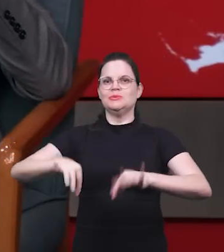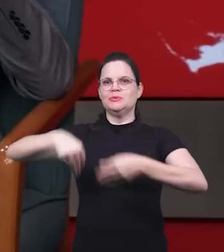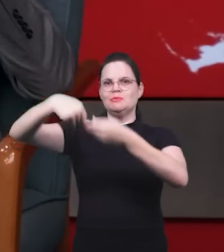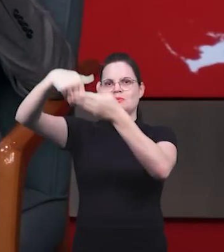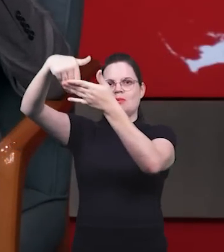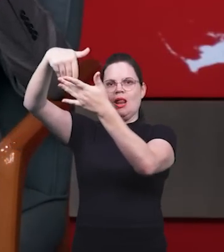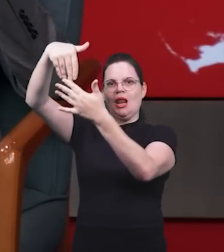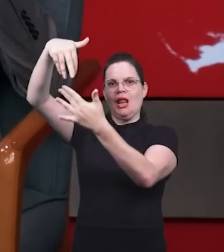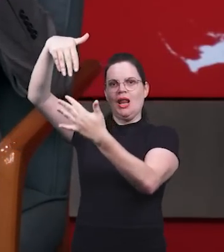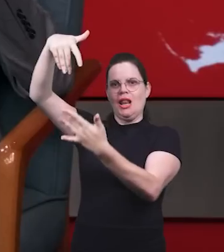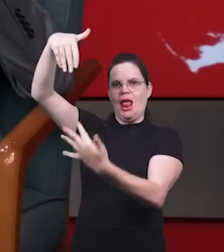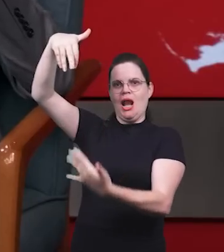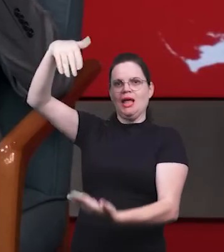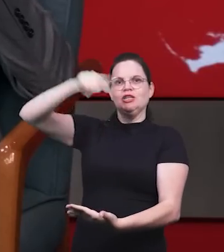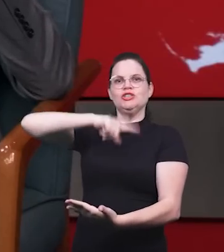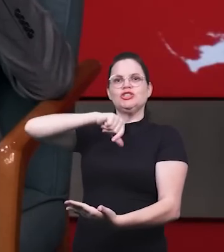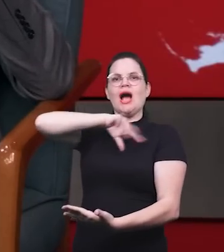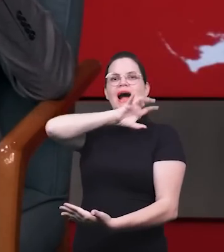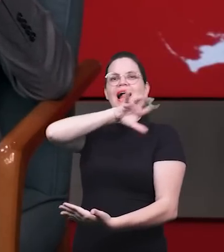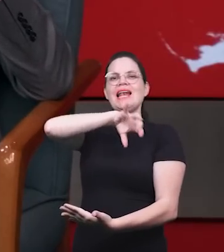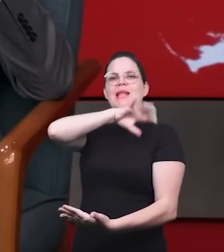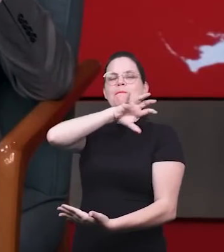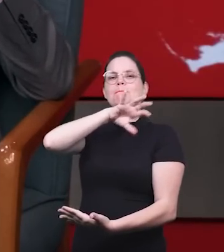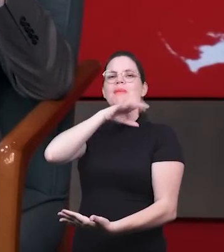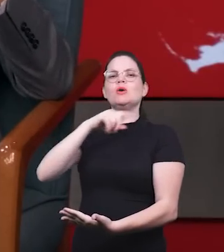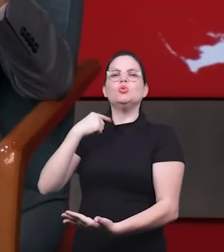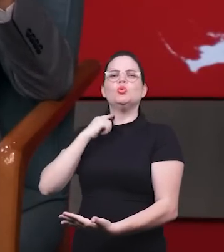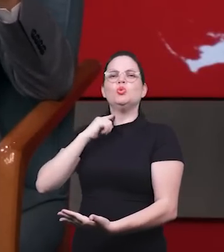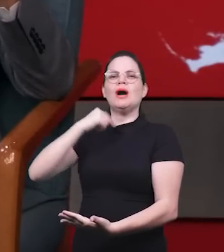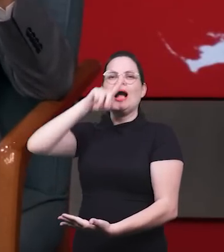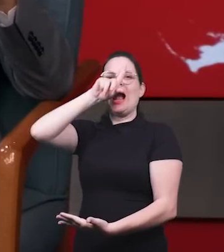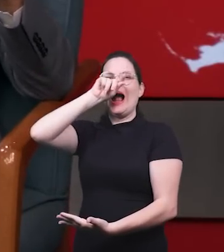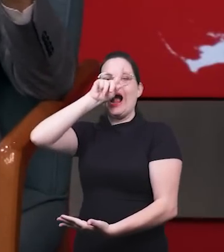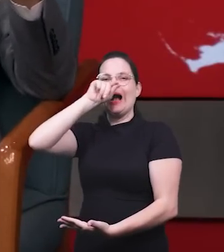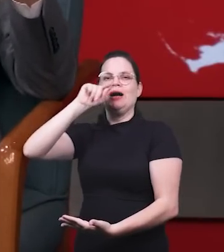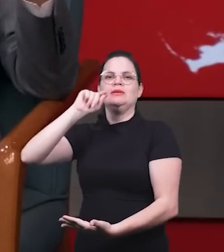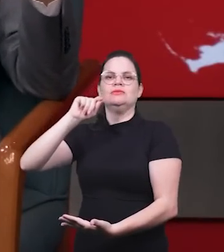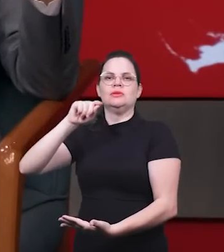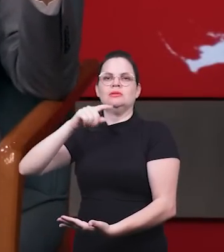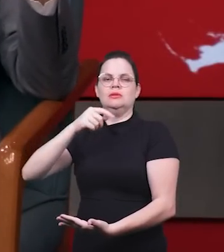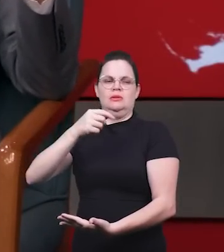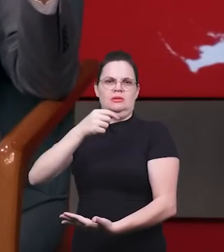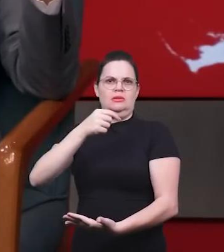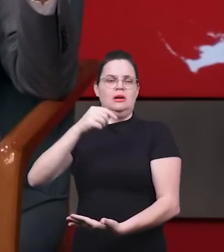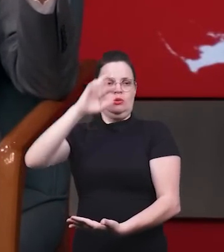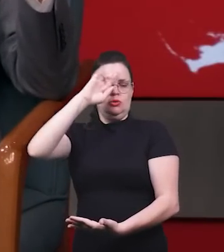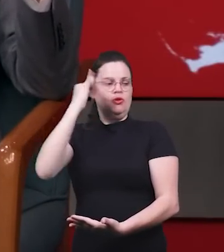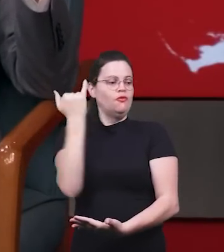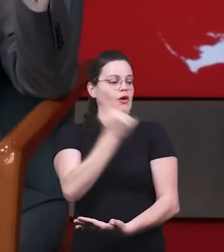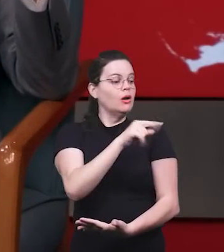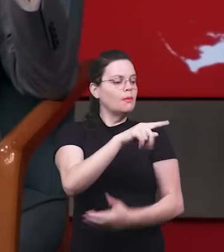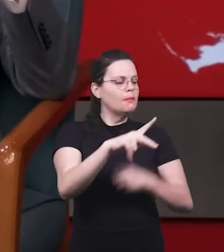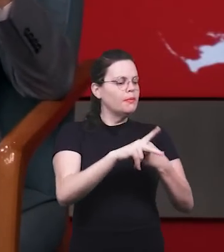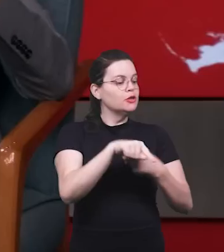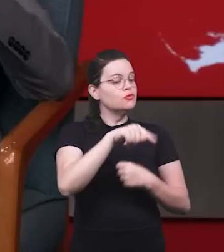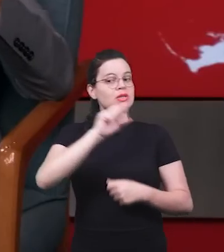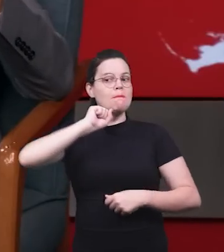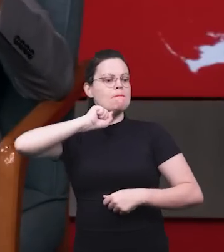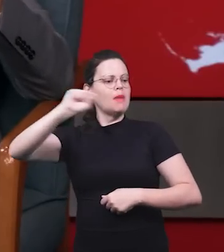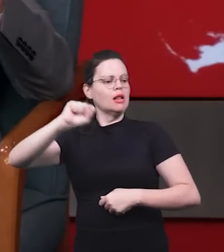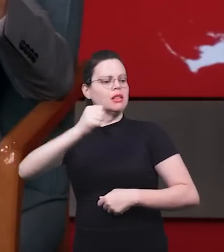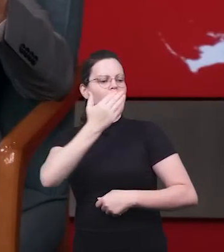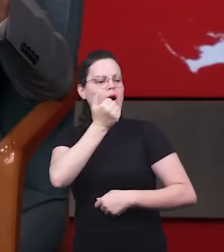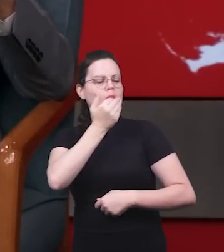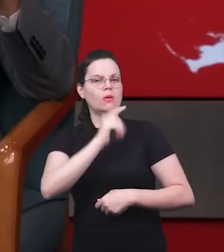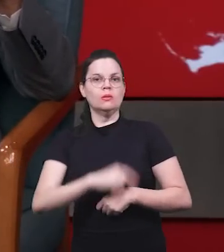animais, aves e tudo mais, e o Senhor disse, mata e come, ele disse, não, eu nunca comi coisa impura, e o Senhor disse